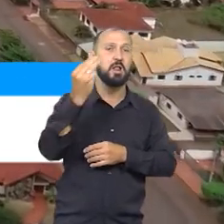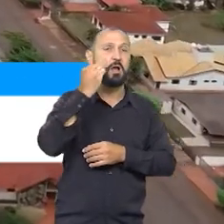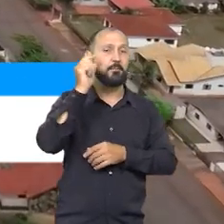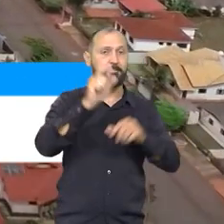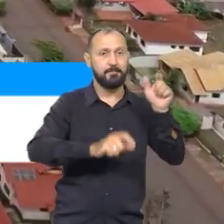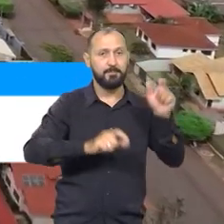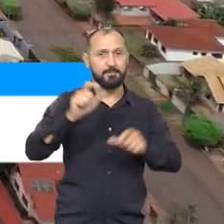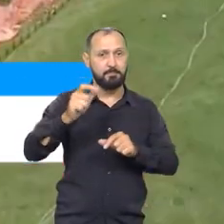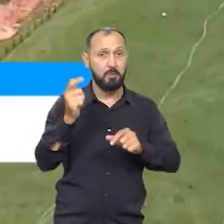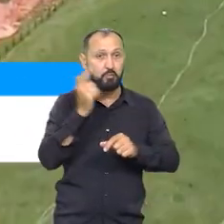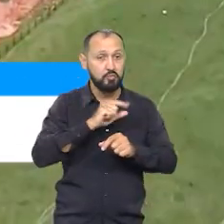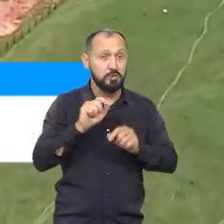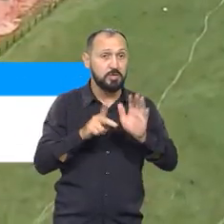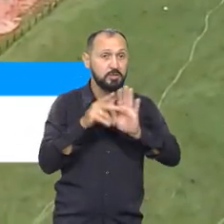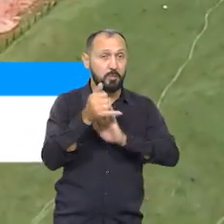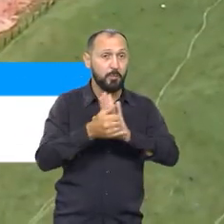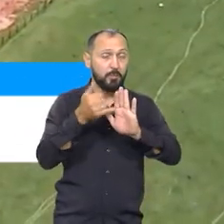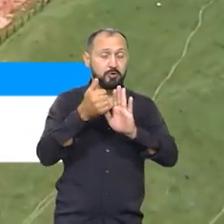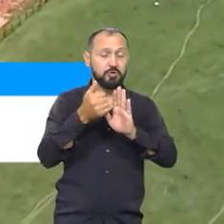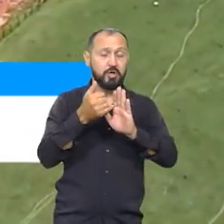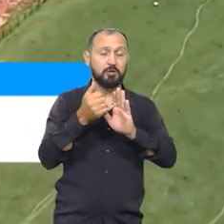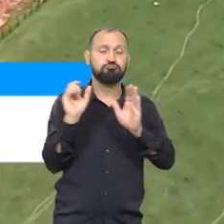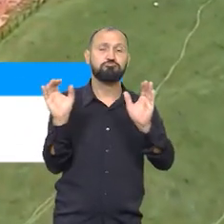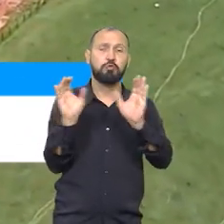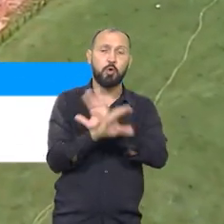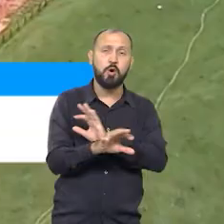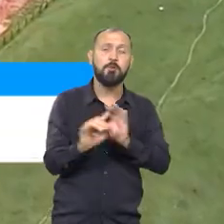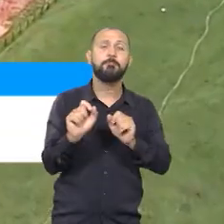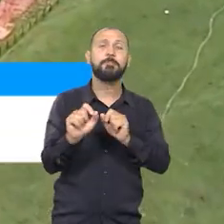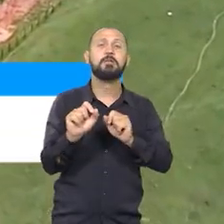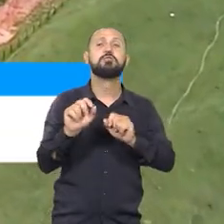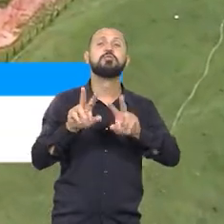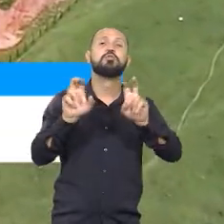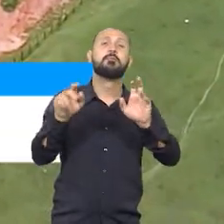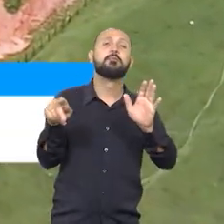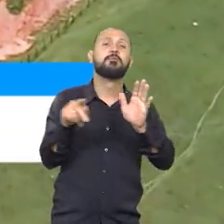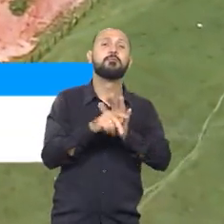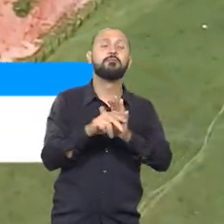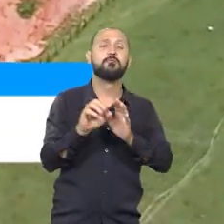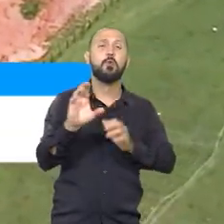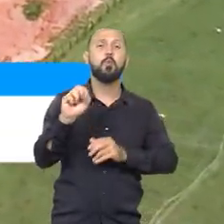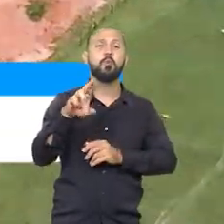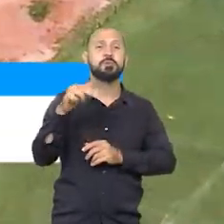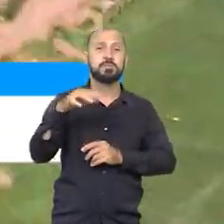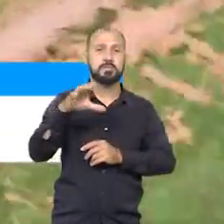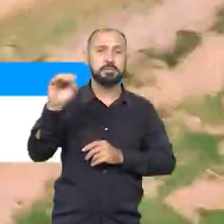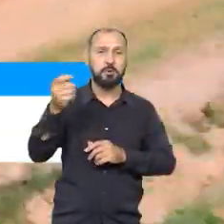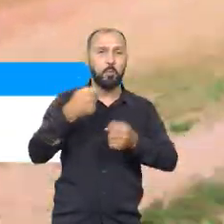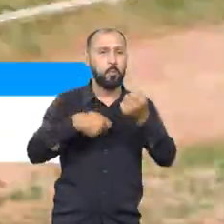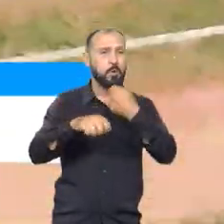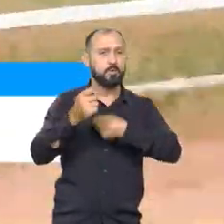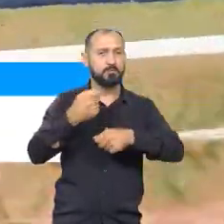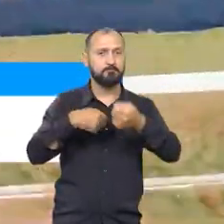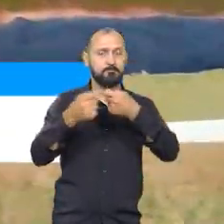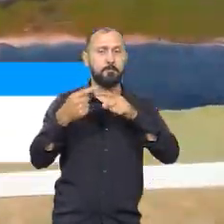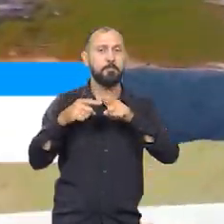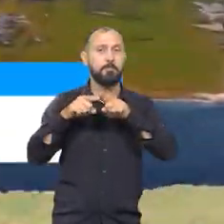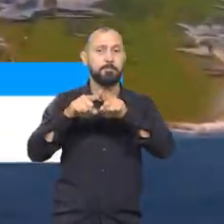milhão de habitantes para efetivar o projeto a modalidade escolhida foi concessão